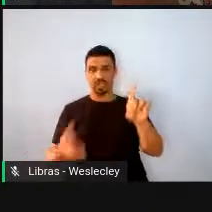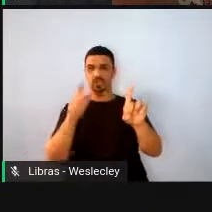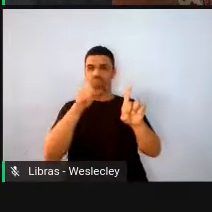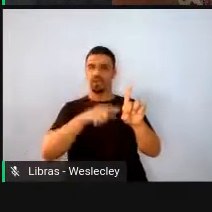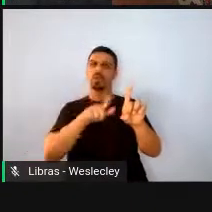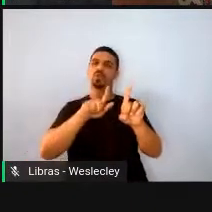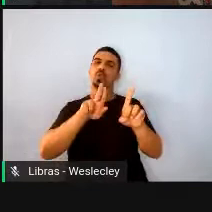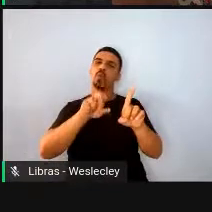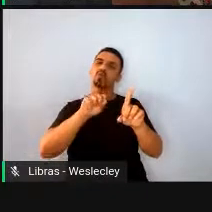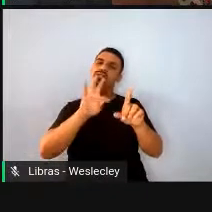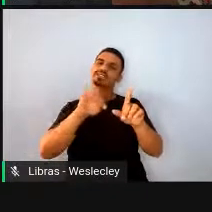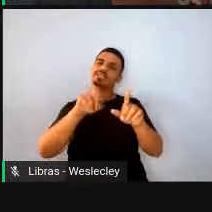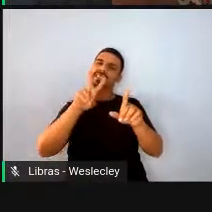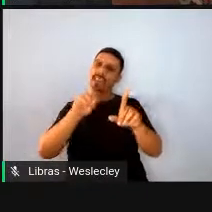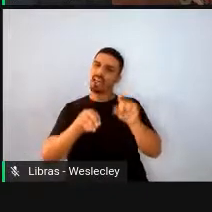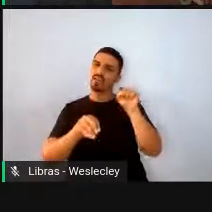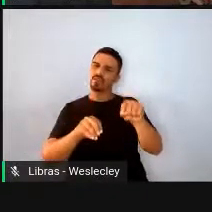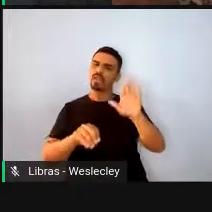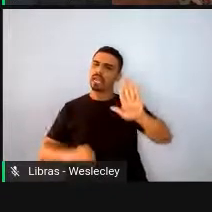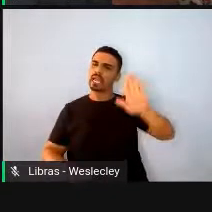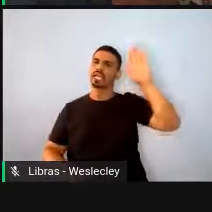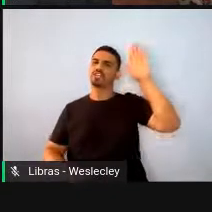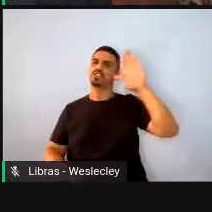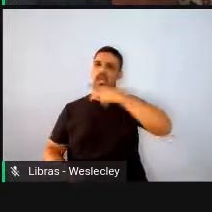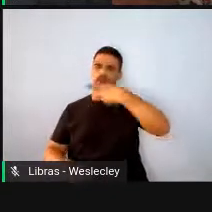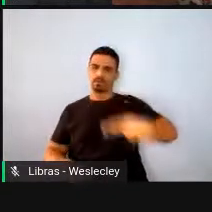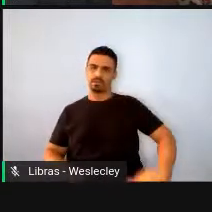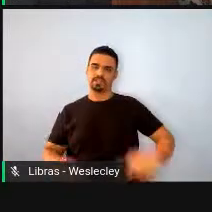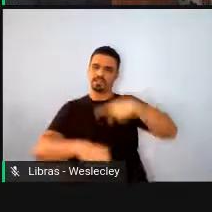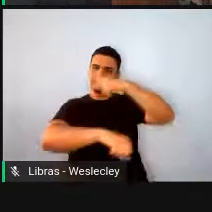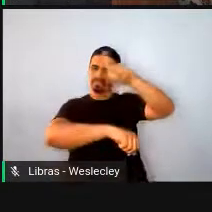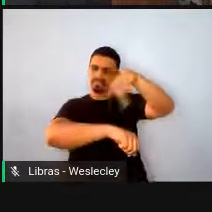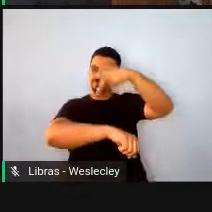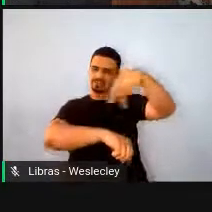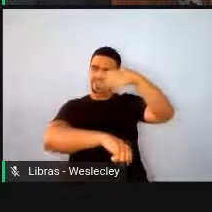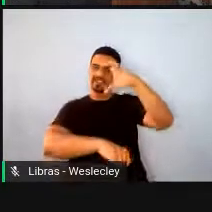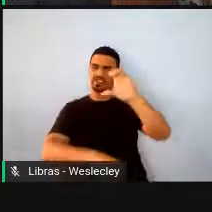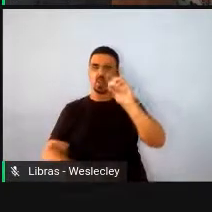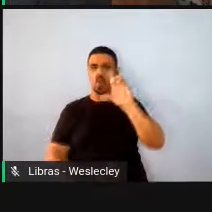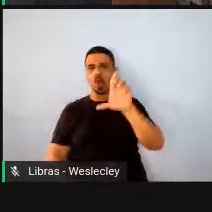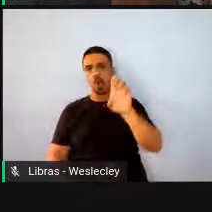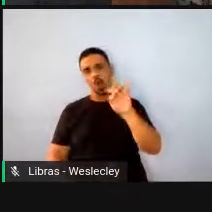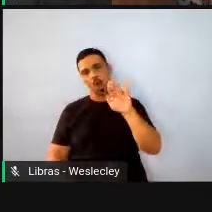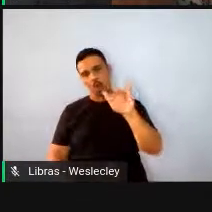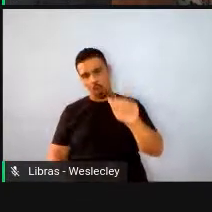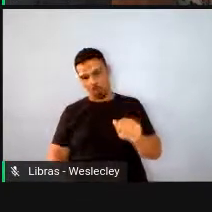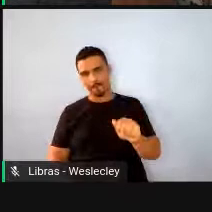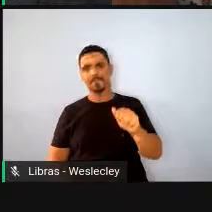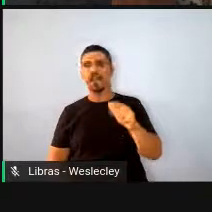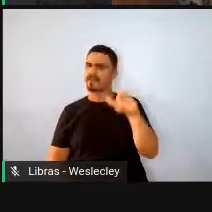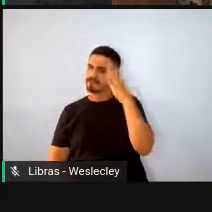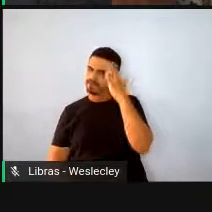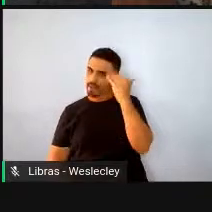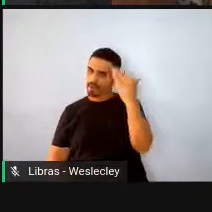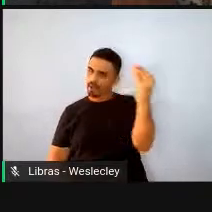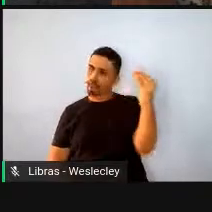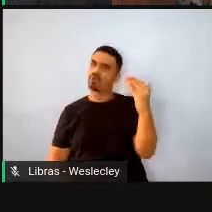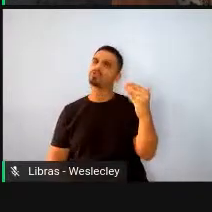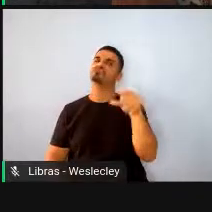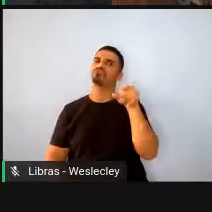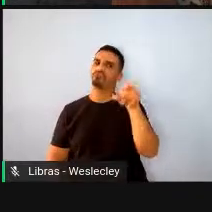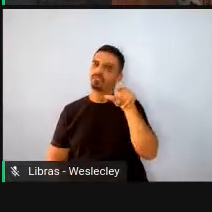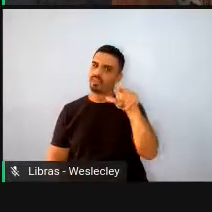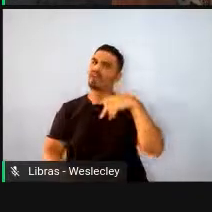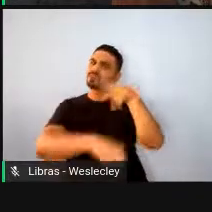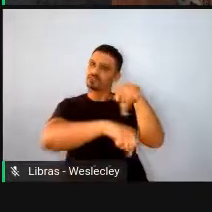foi, inclusive, candidato, né, à presidência do país, e ele é um senador bem famoso lá na Colômbia. Para você ter